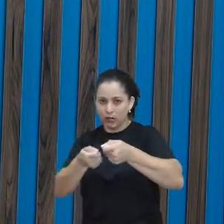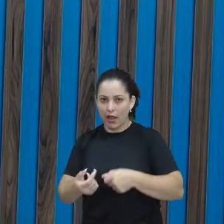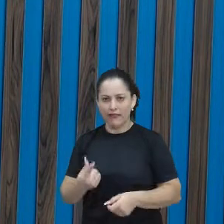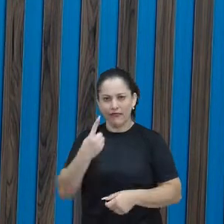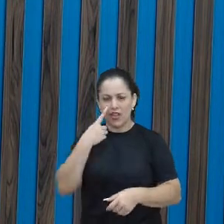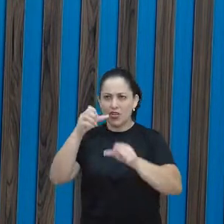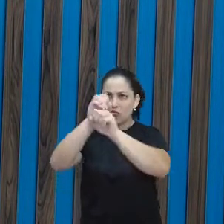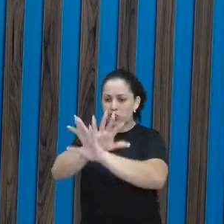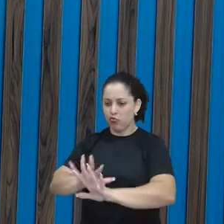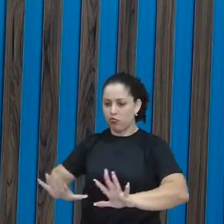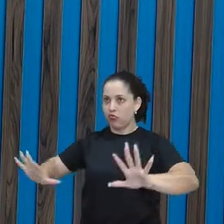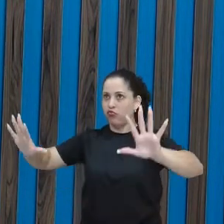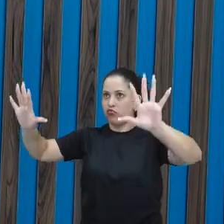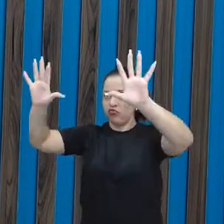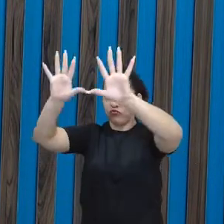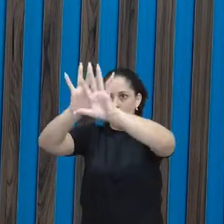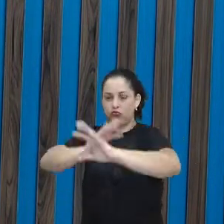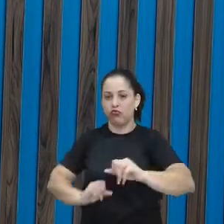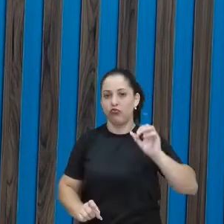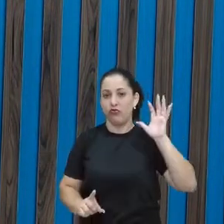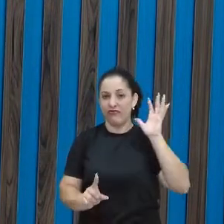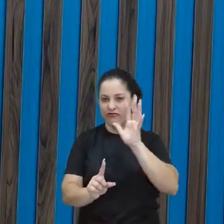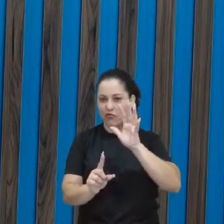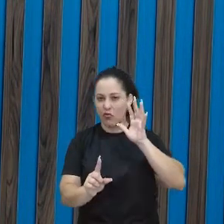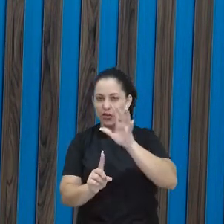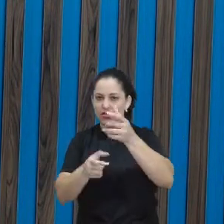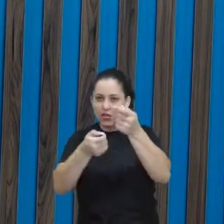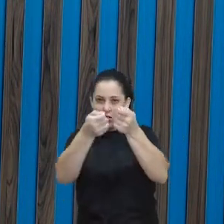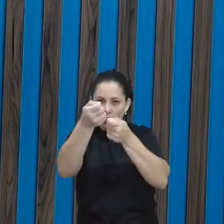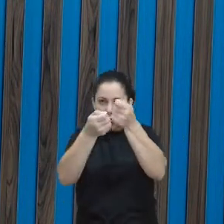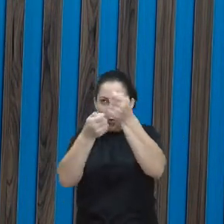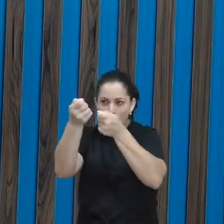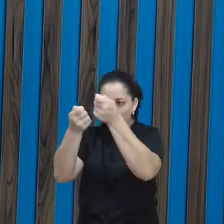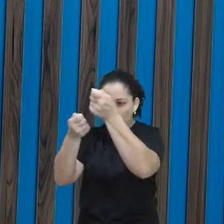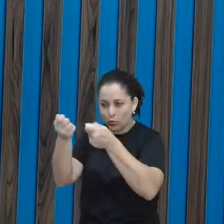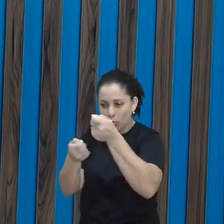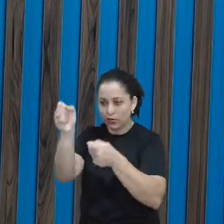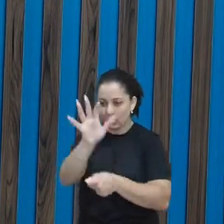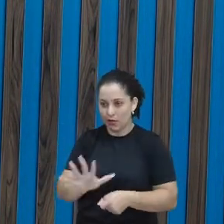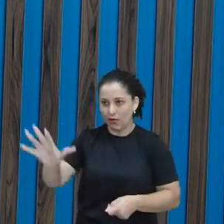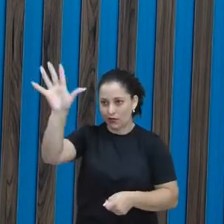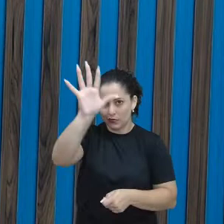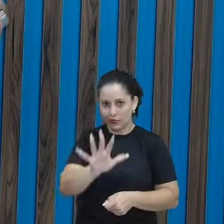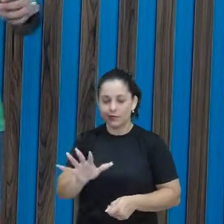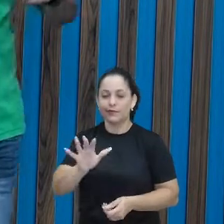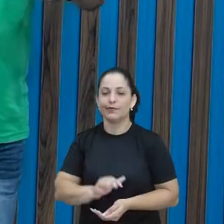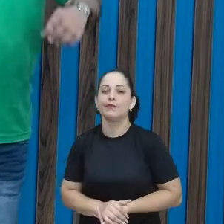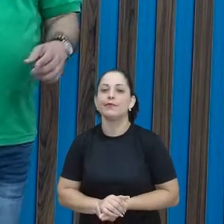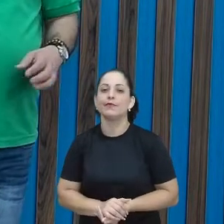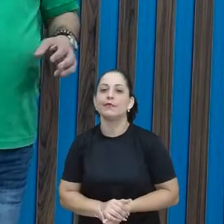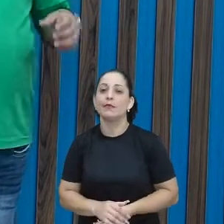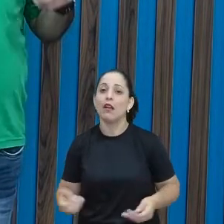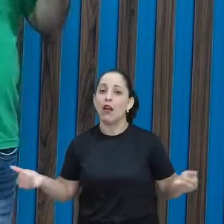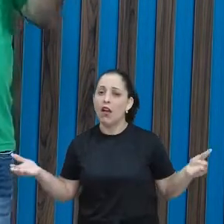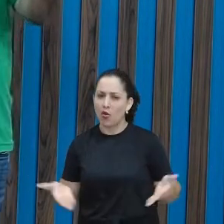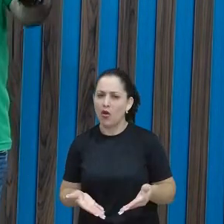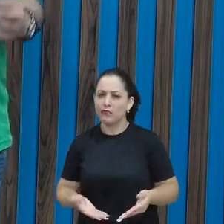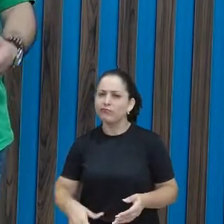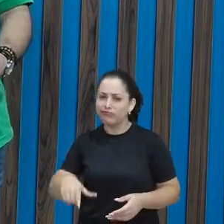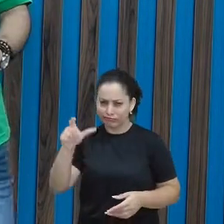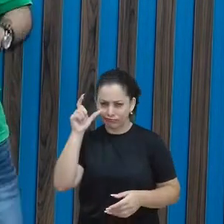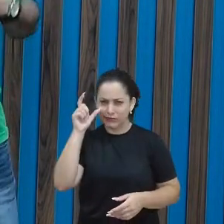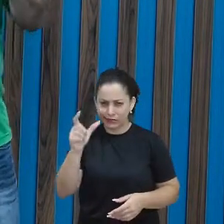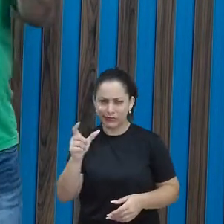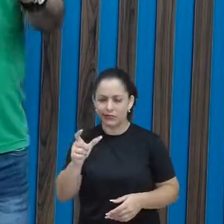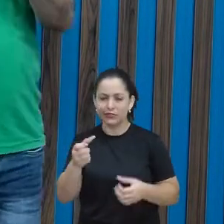é essa influência, né, desses países nesse continente. Então, é só uma questão interessante, a gente vai tentar